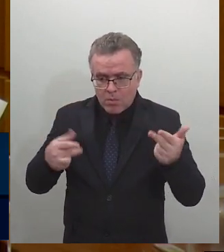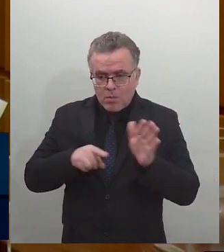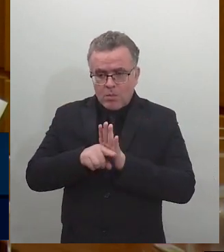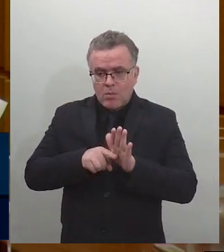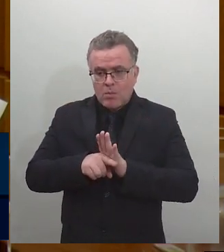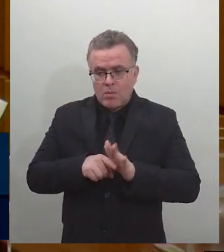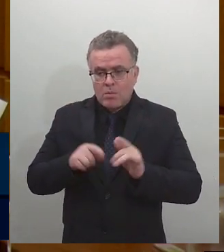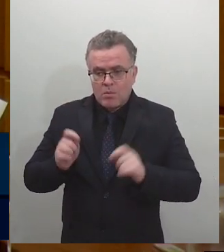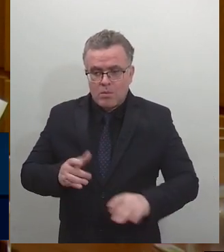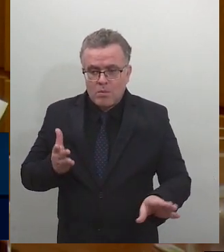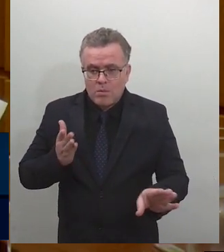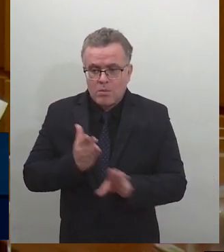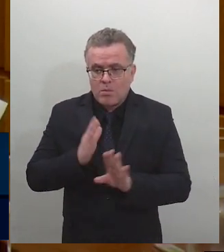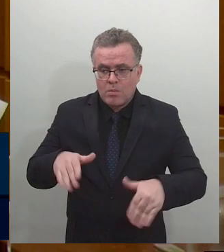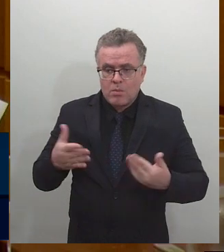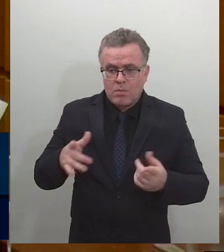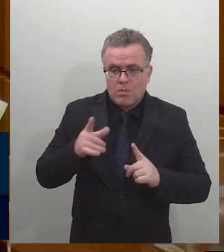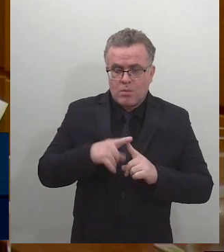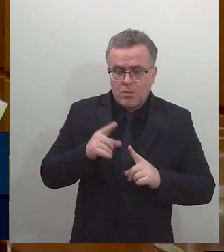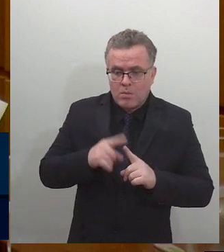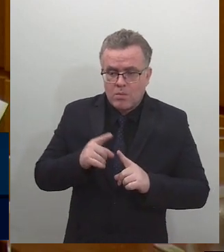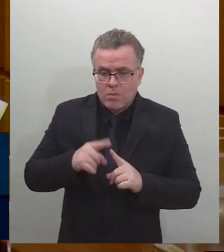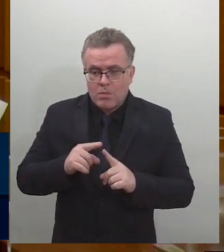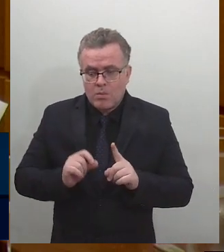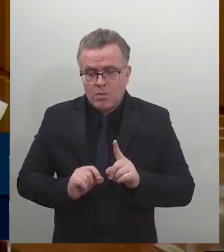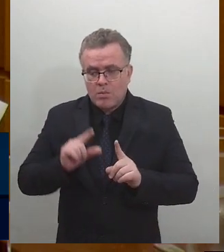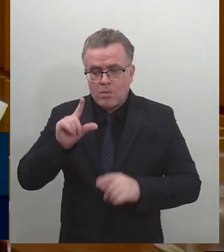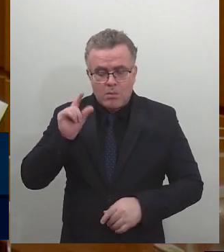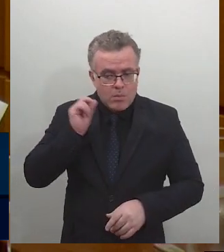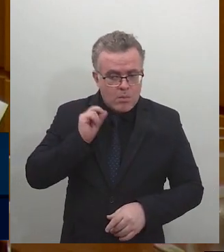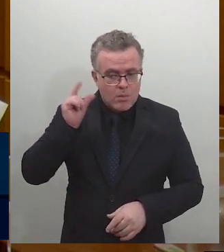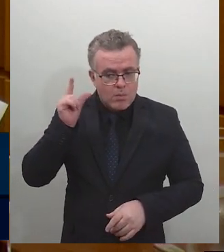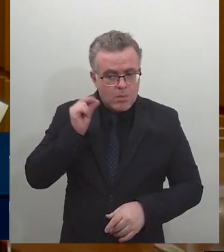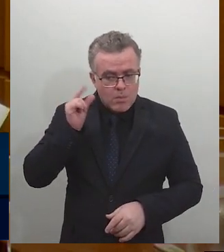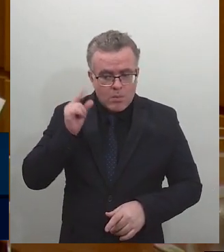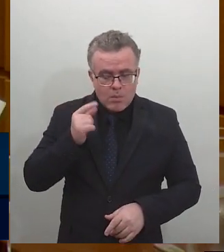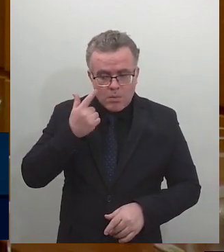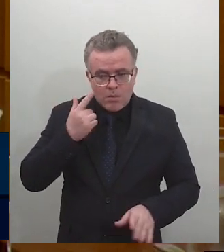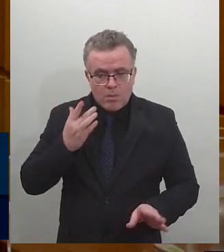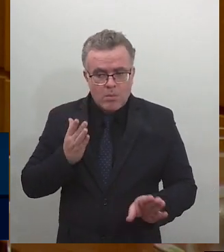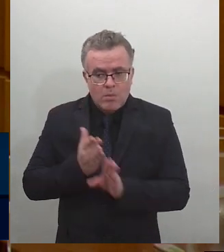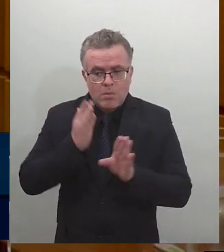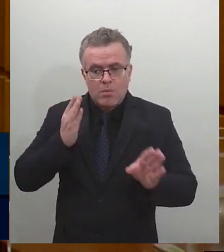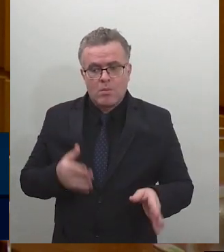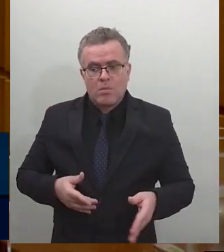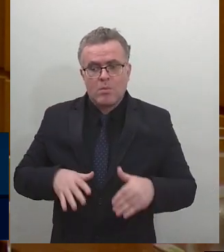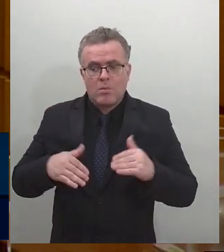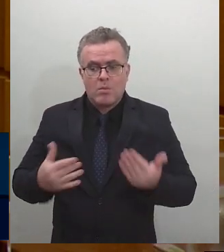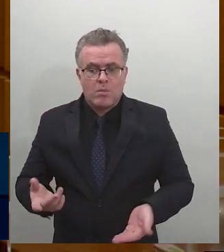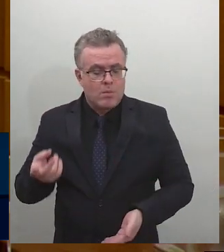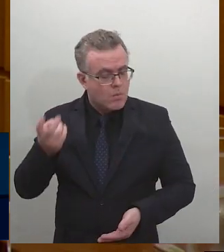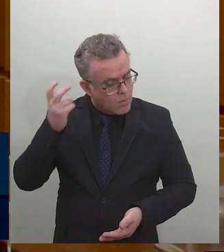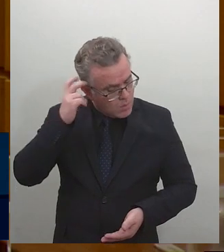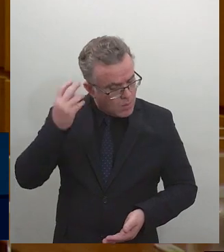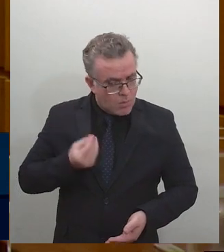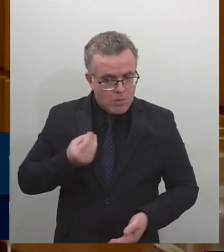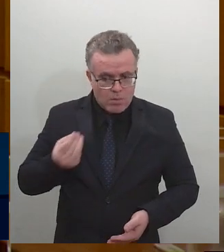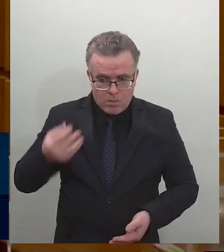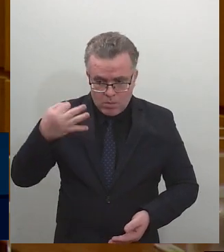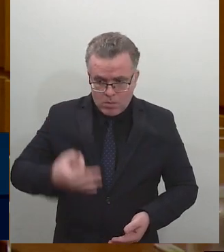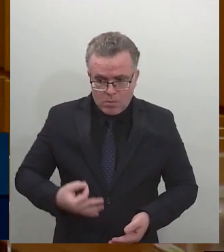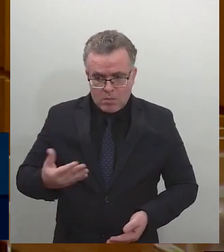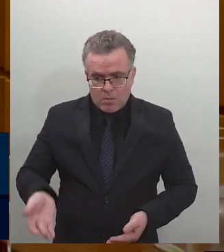de perda auditiva e assim vai ser indicado o aparelho auditivo mais adequado. E ainda quero aqui falar